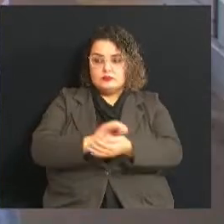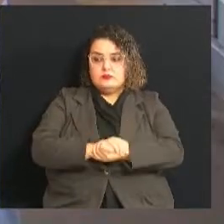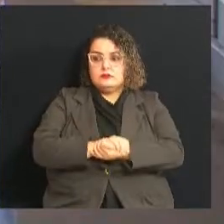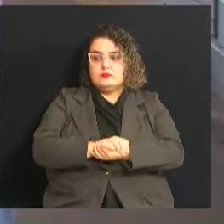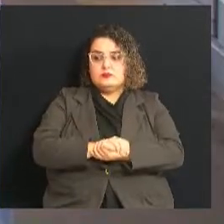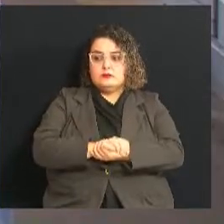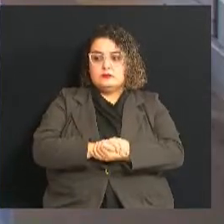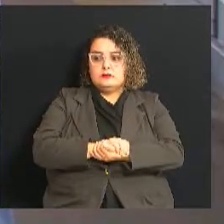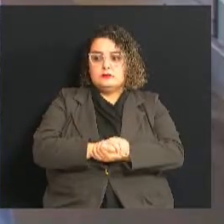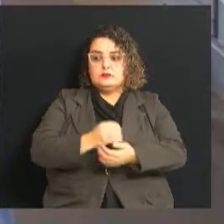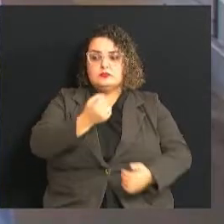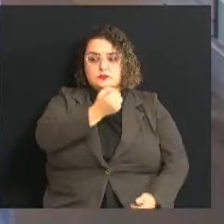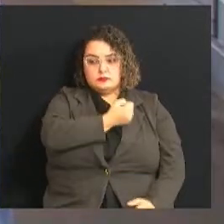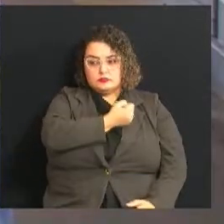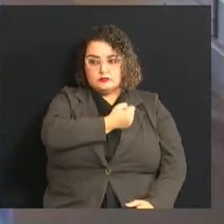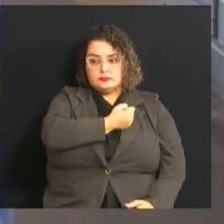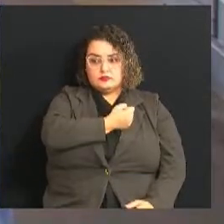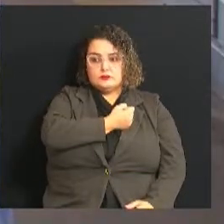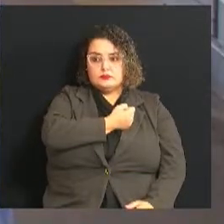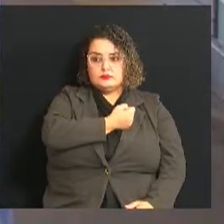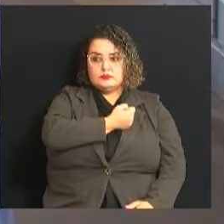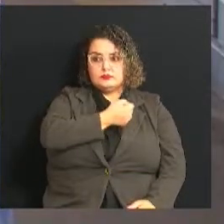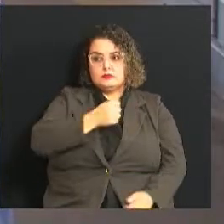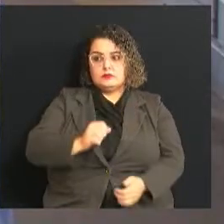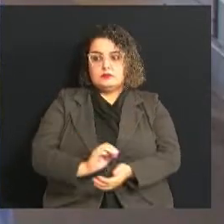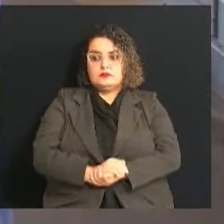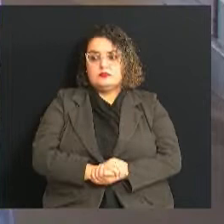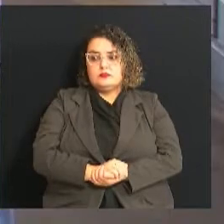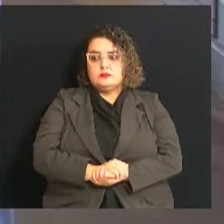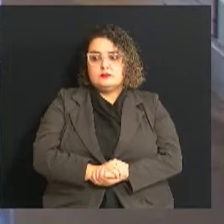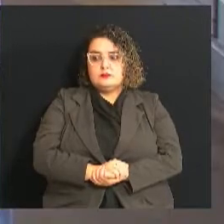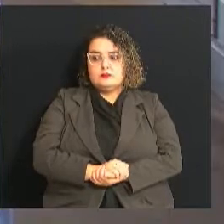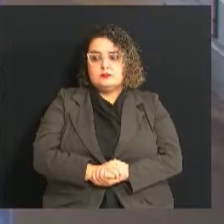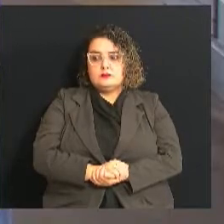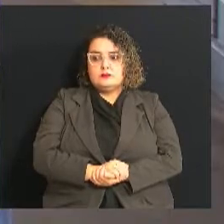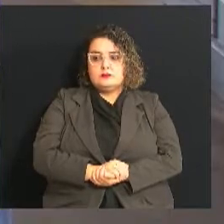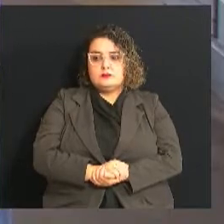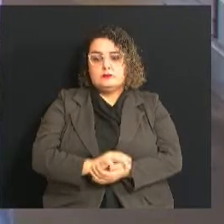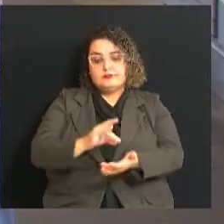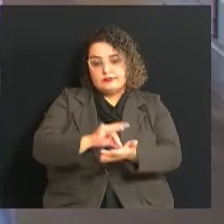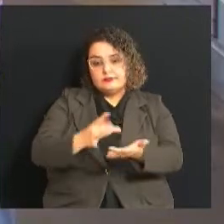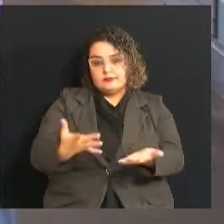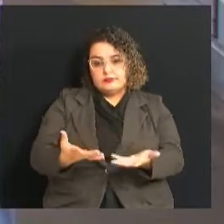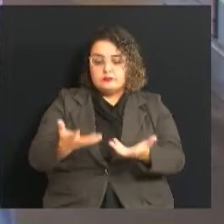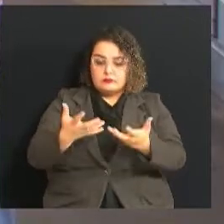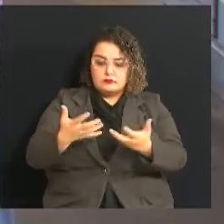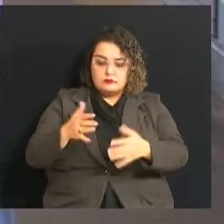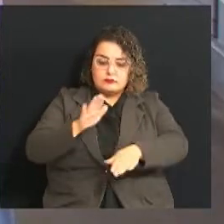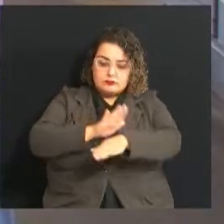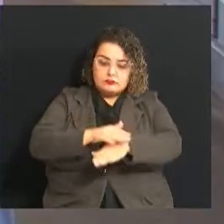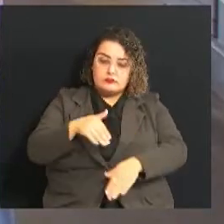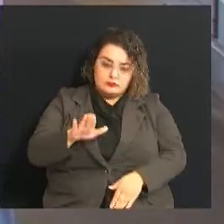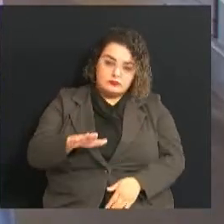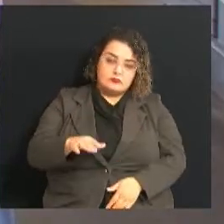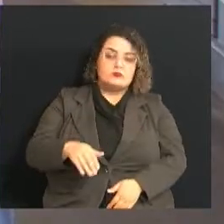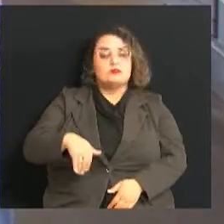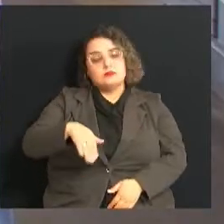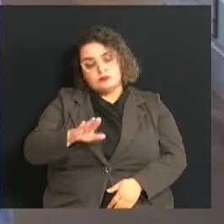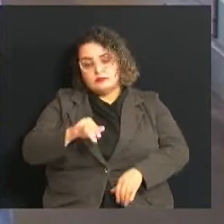números iniciais são dentro de uma realidade, mas a gente gostaria de ajudar muito mais. Quanto mais a gente puder